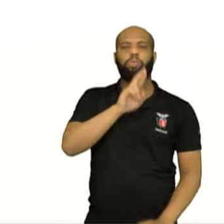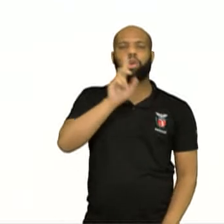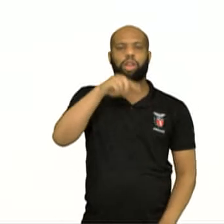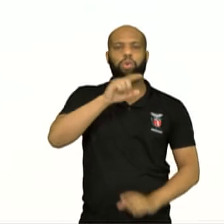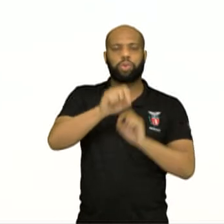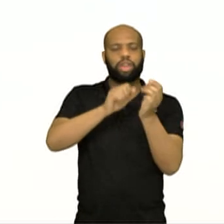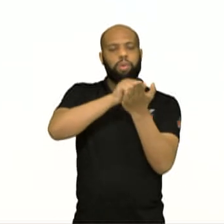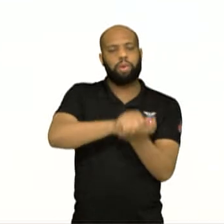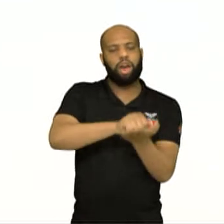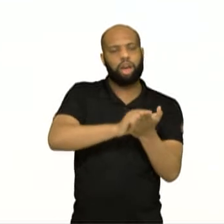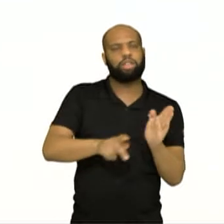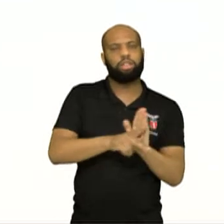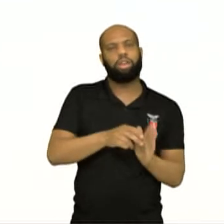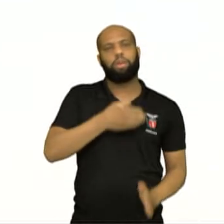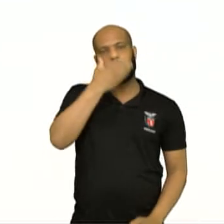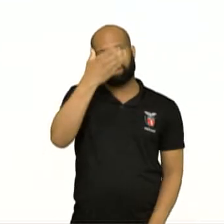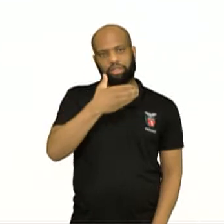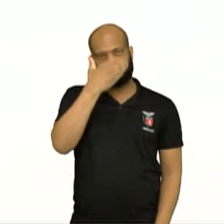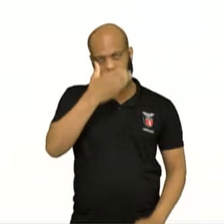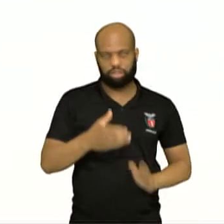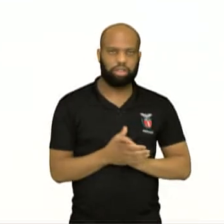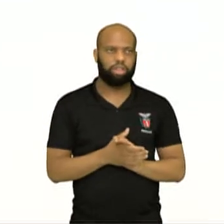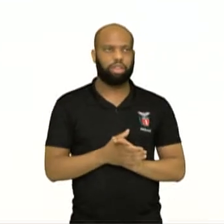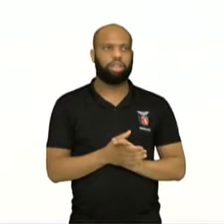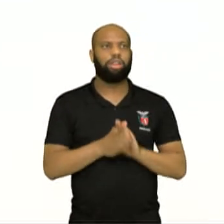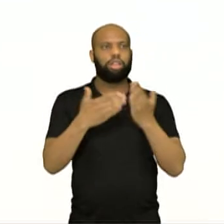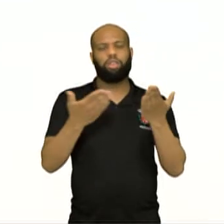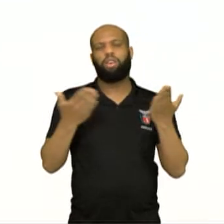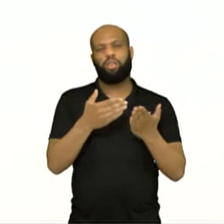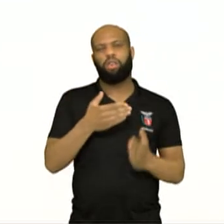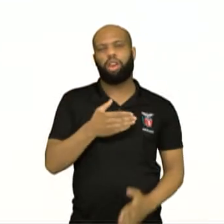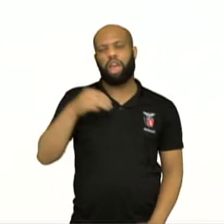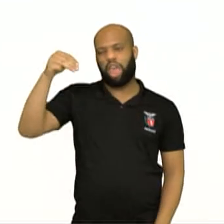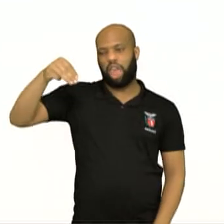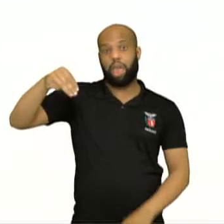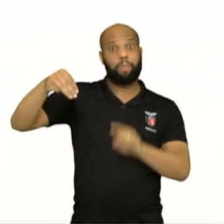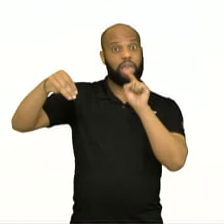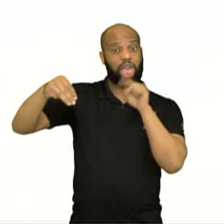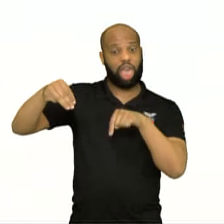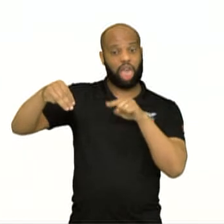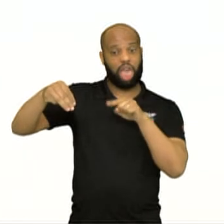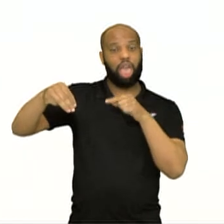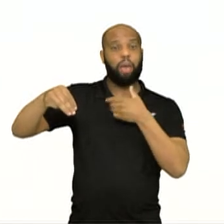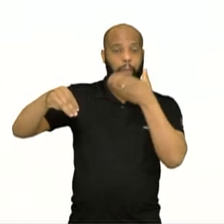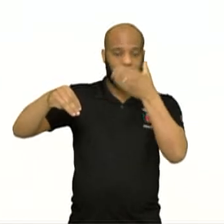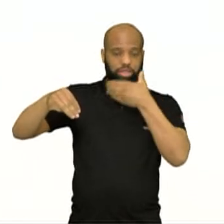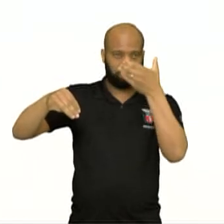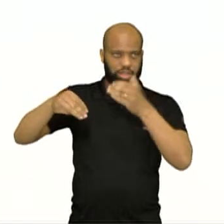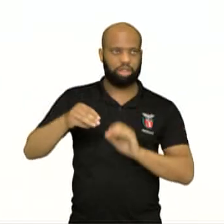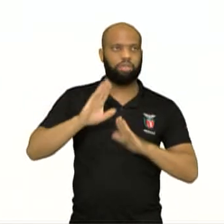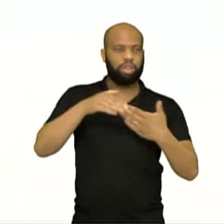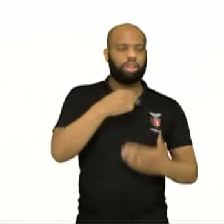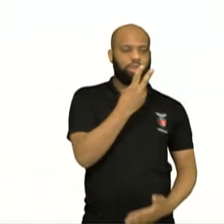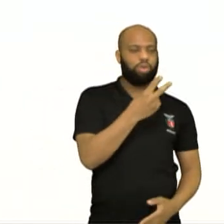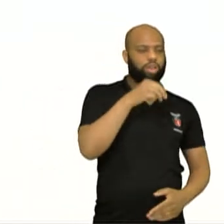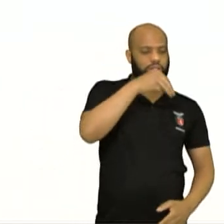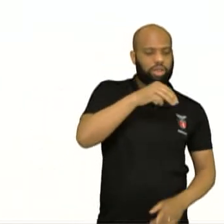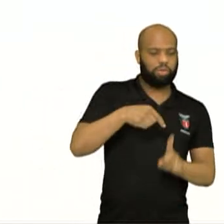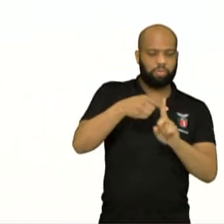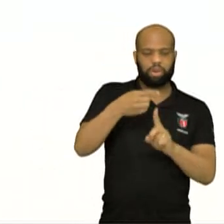da maçã. Vou chamando maçã por M, então 2M mais